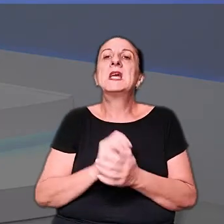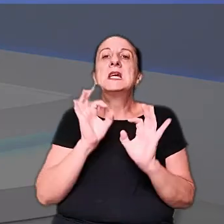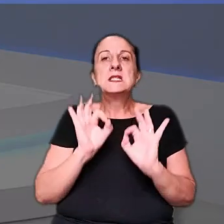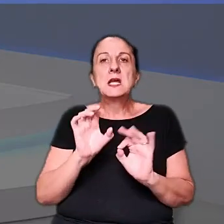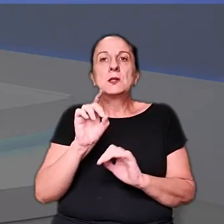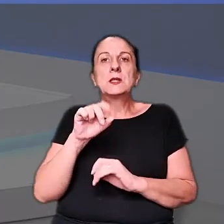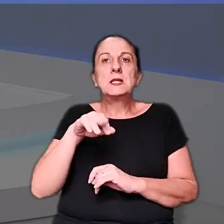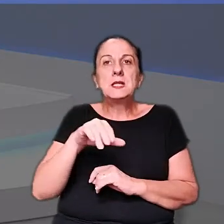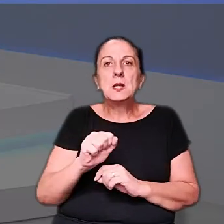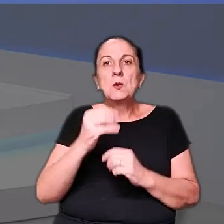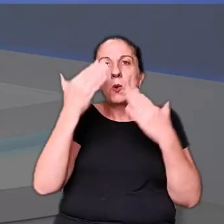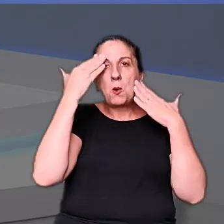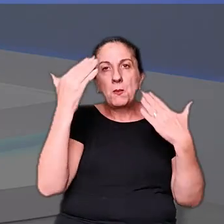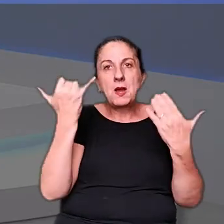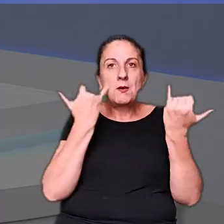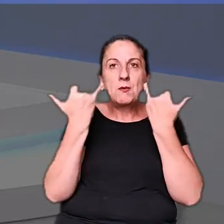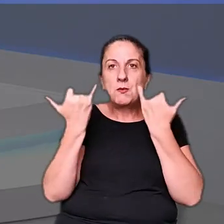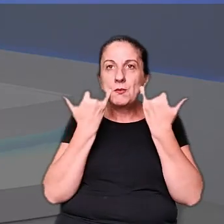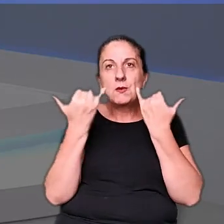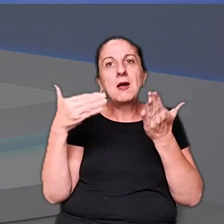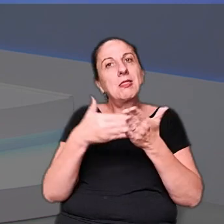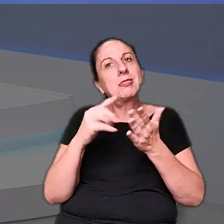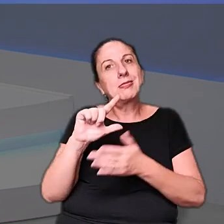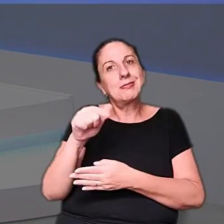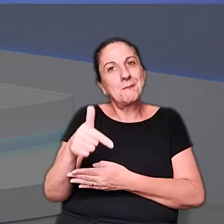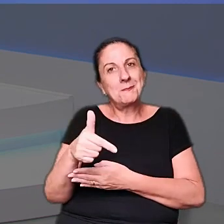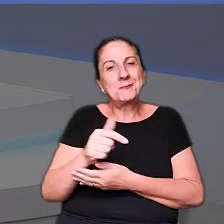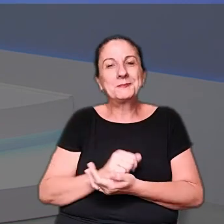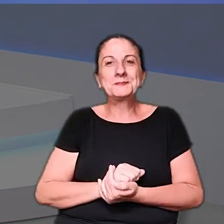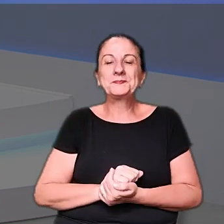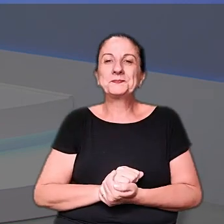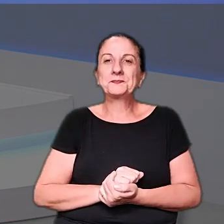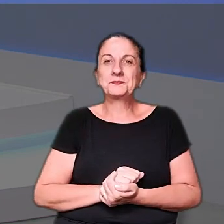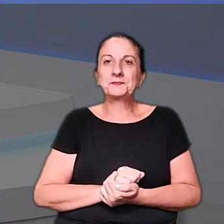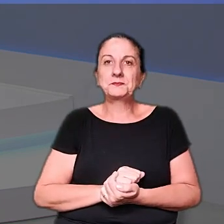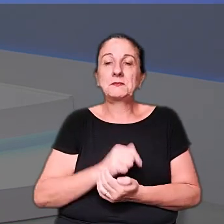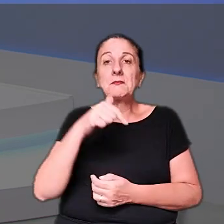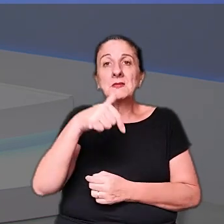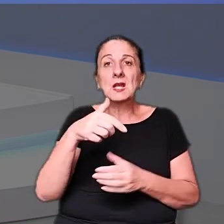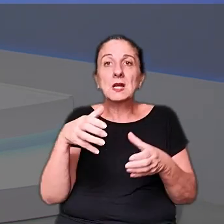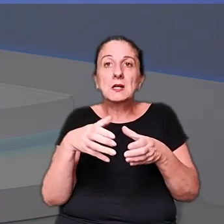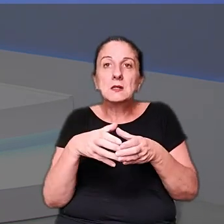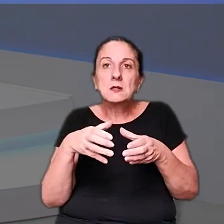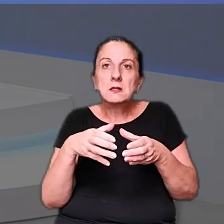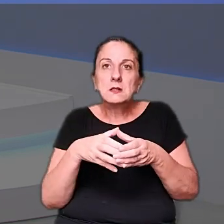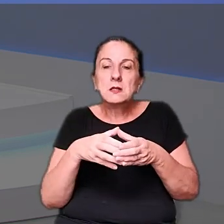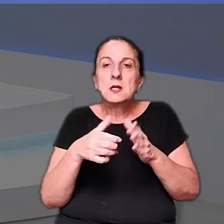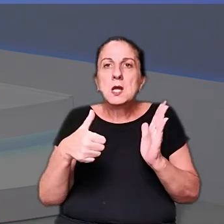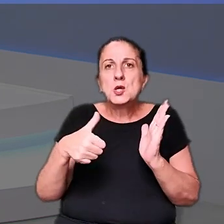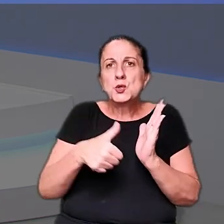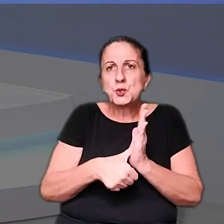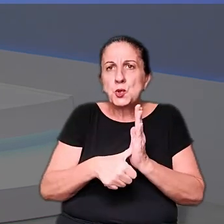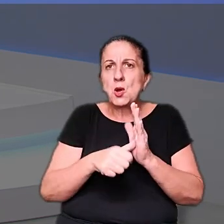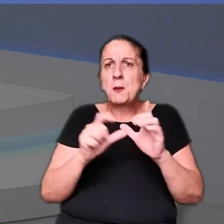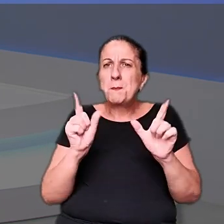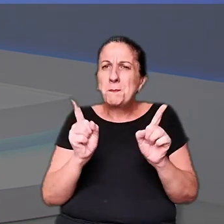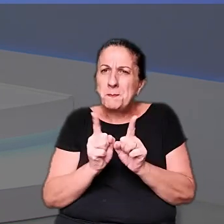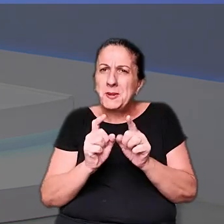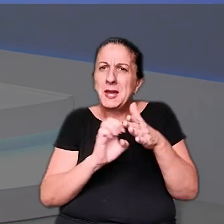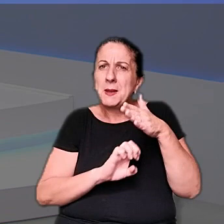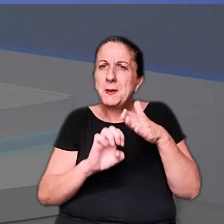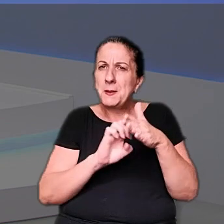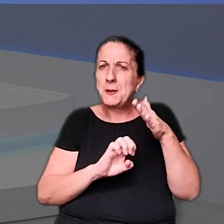estúdio. Tá certo, Daniel. Muito obrigada pelas informações e até a próxima. E na sétima turma, uma sócia